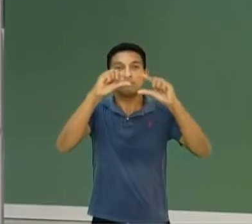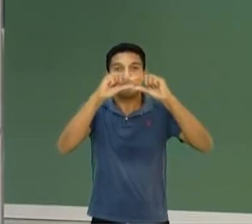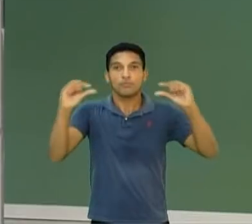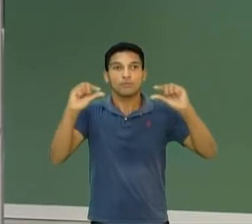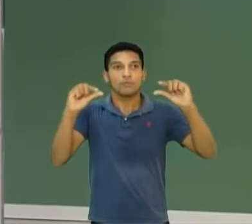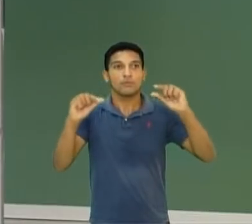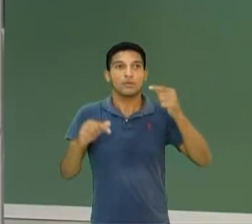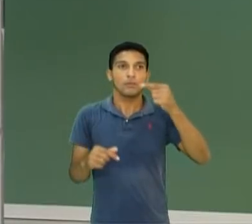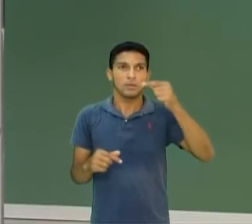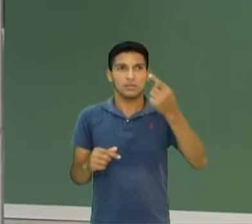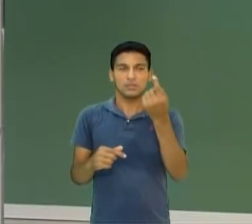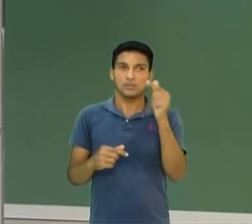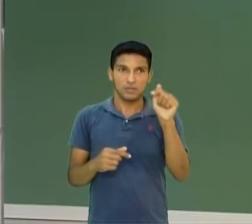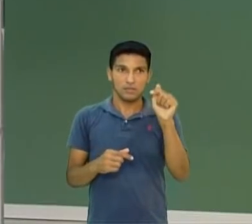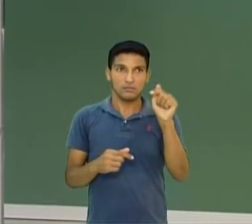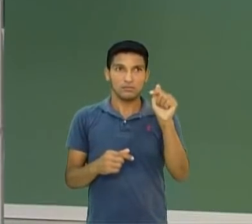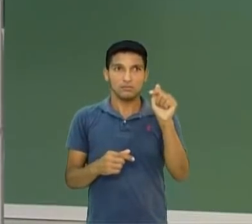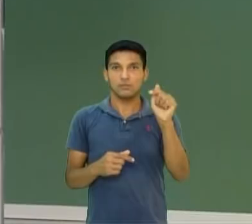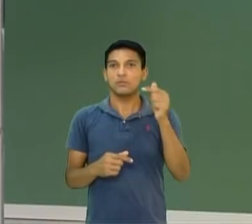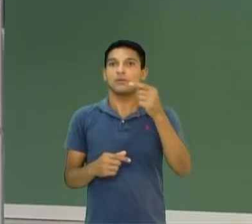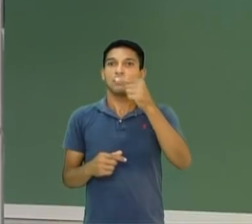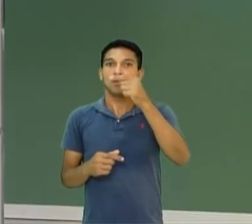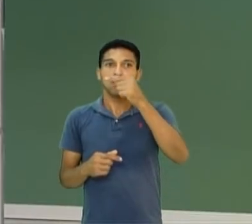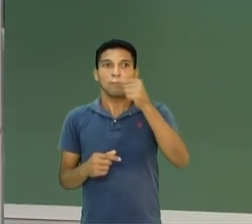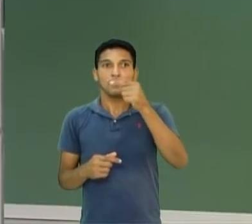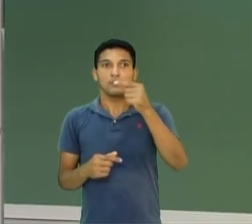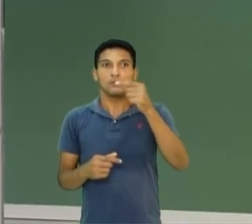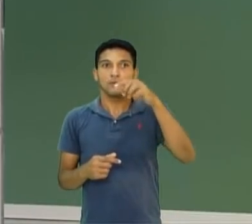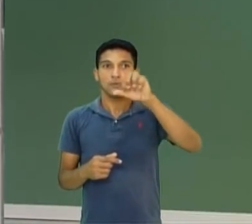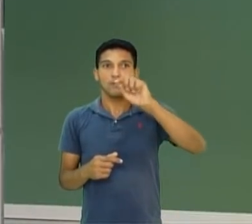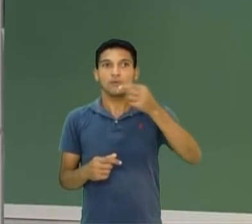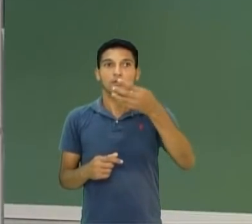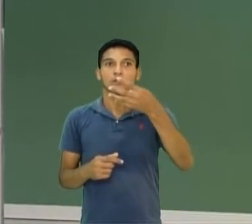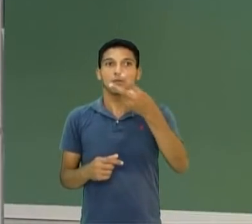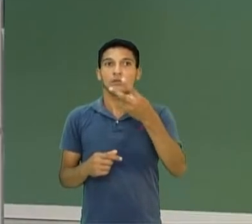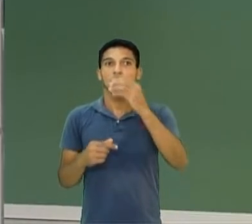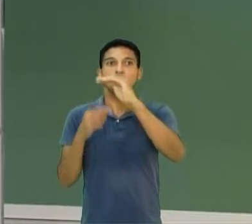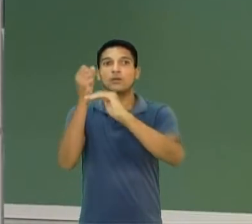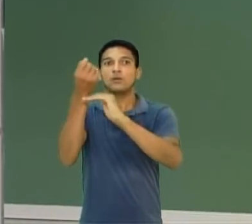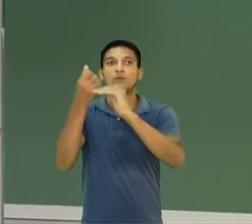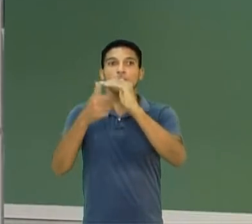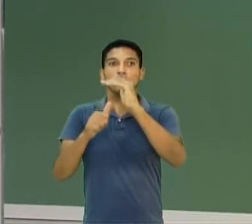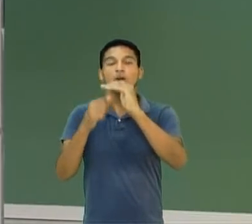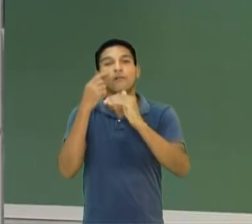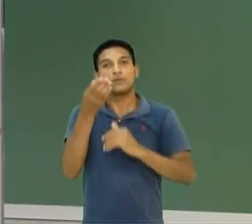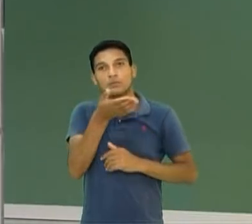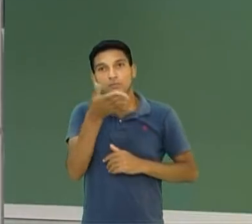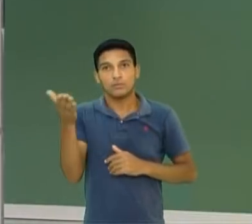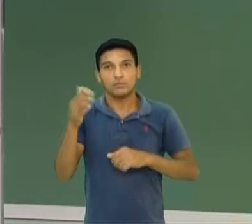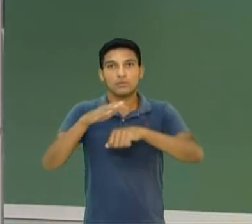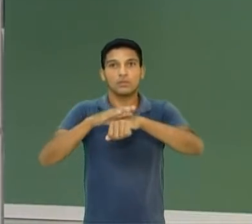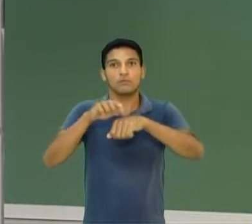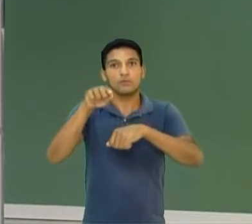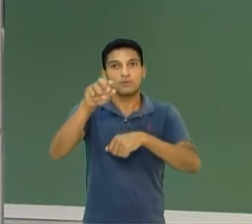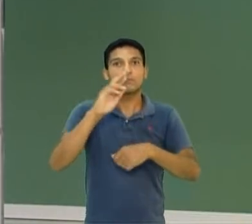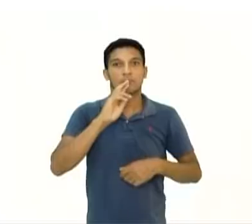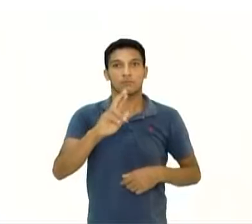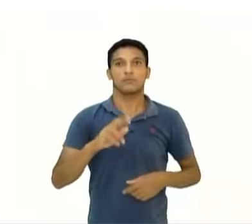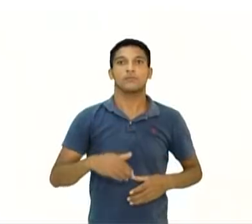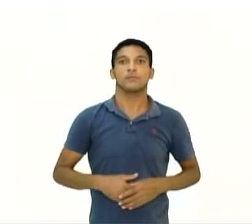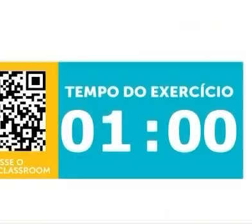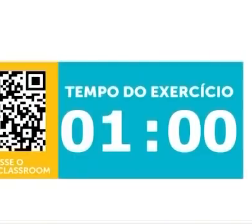é um número inteiro, né? Então ele pertence. O 16 é um número inteiro, pertence também. 2,5, lembra que essa